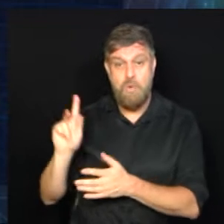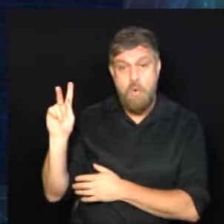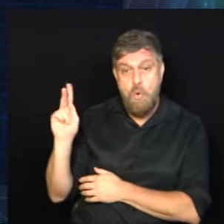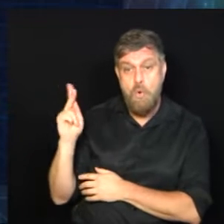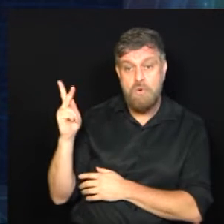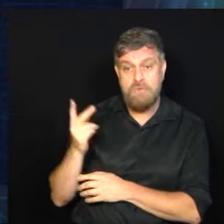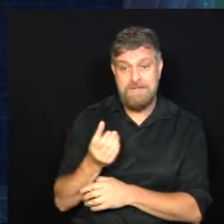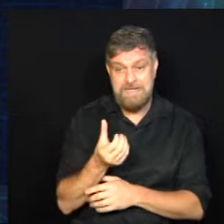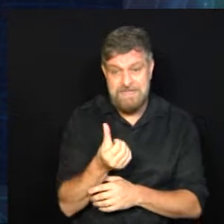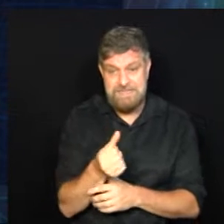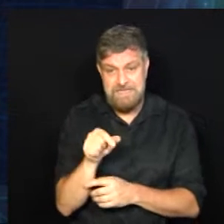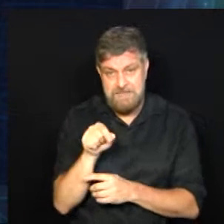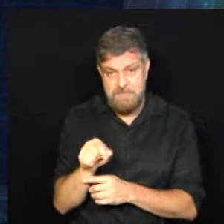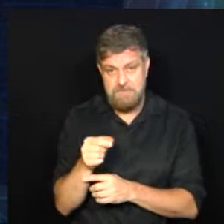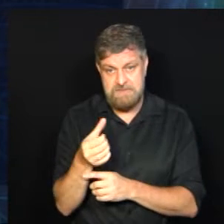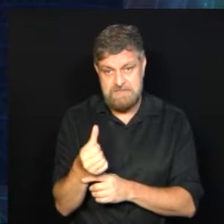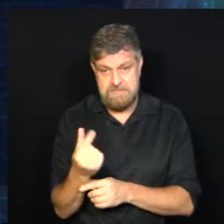Hortolândia